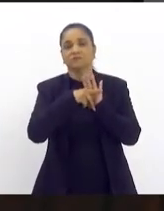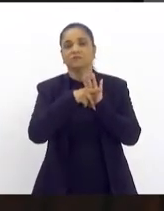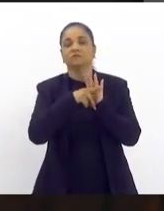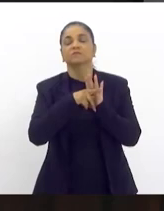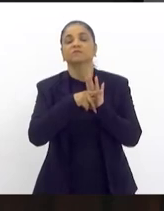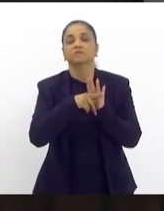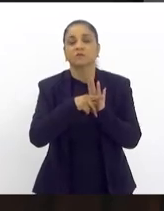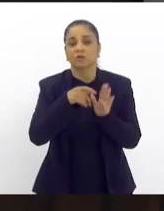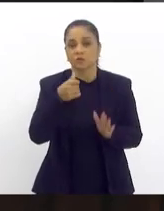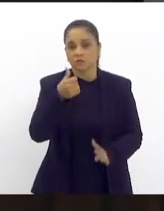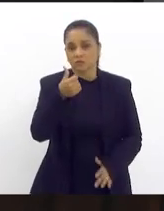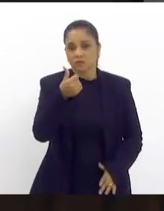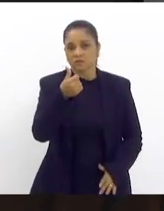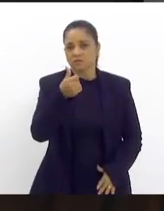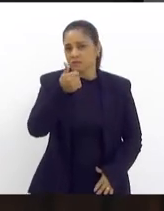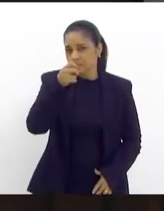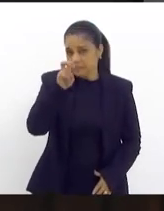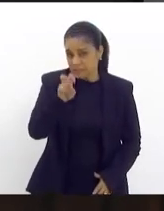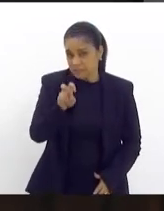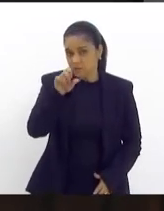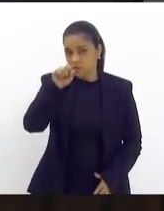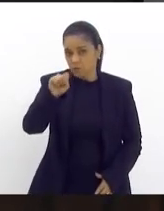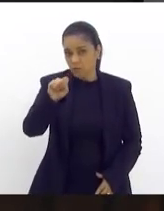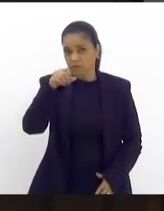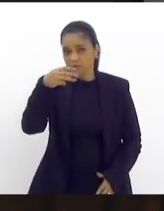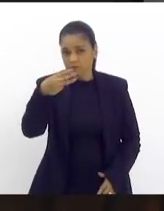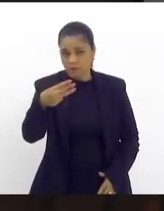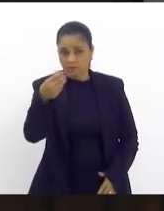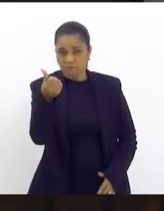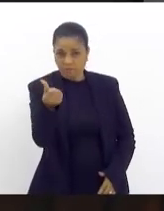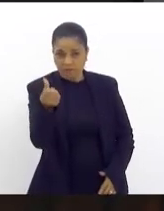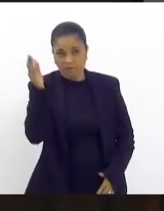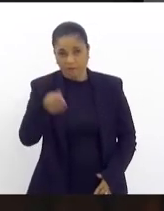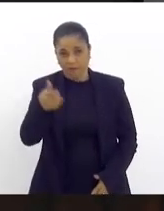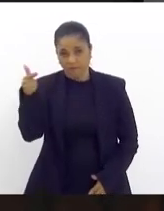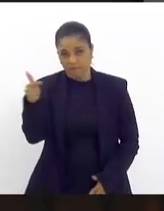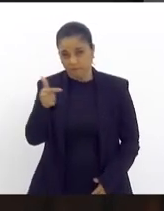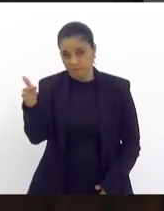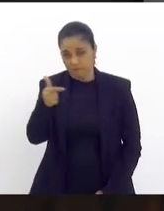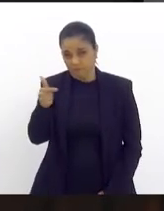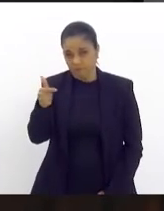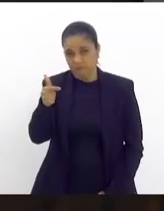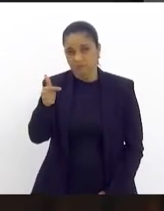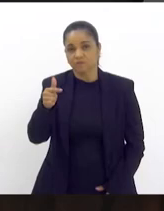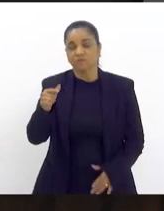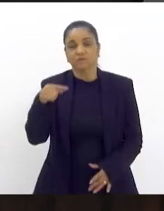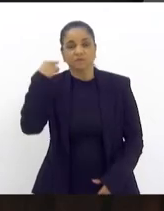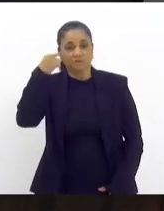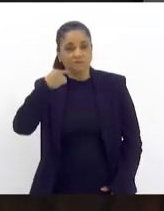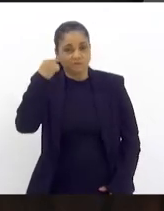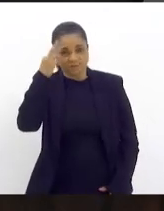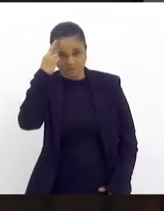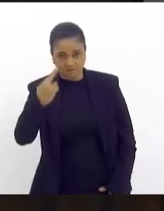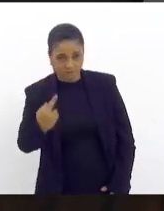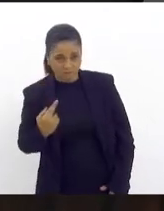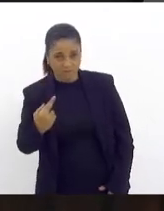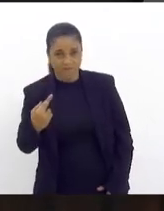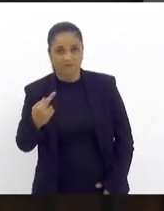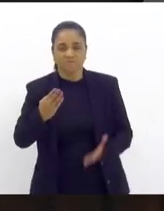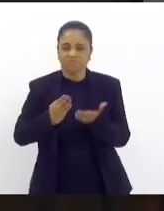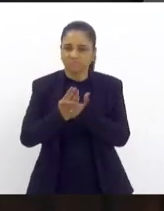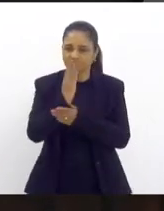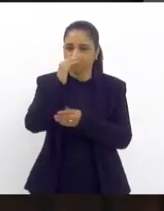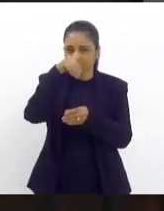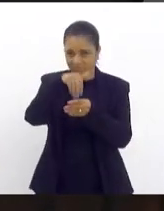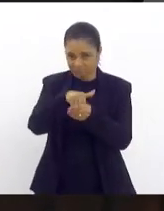projeto de lei número 5836, de 22, de autoria da deputada Renata Souza. Senhores, que aprovam, permaneçam